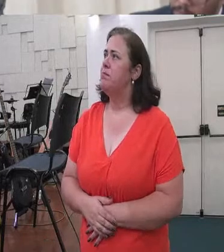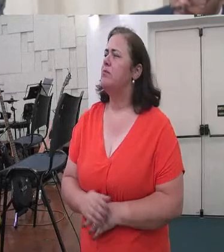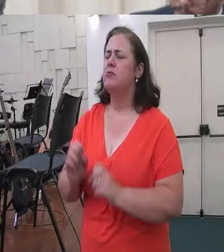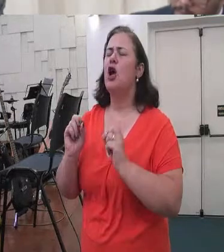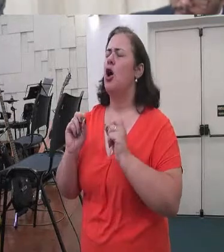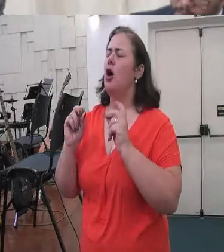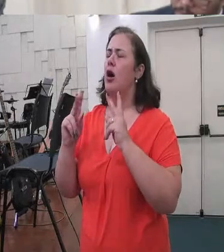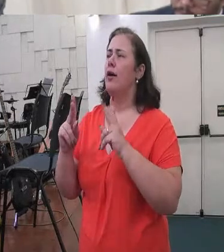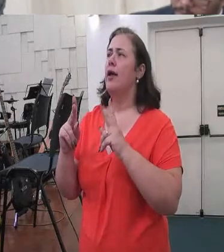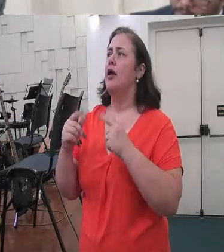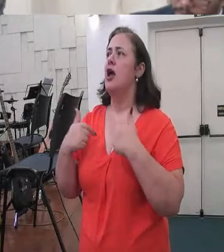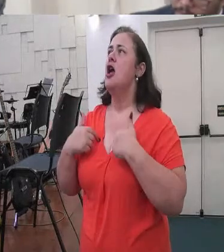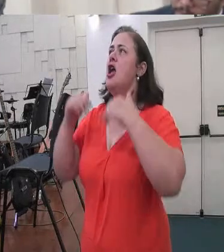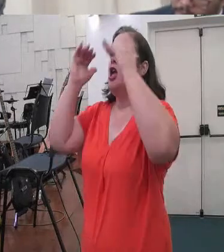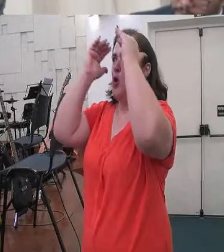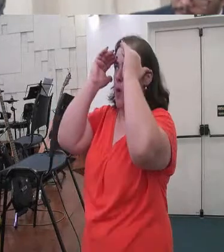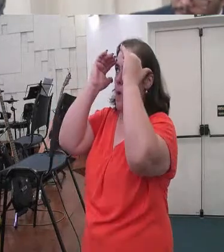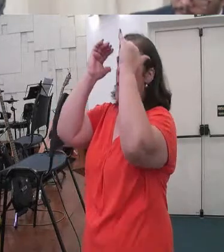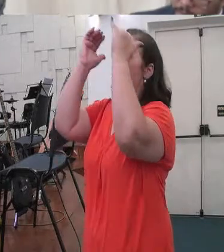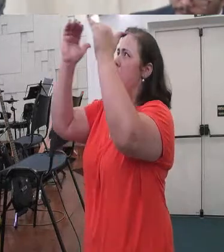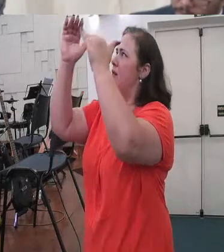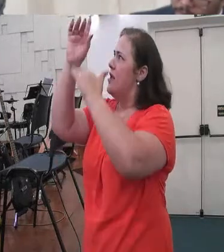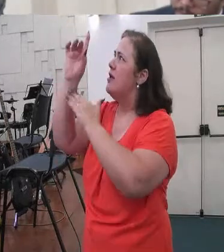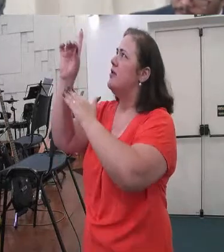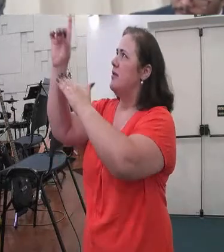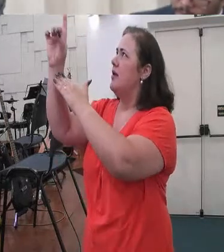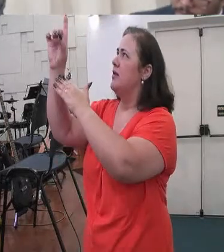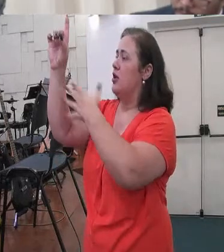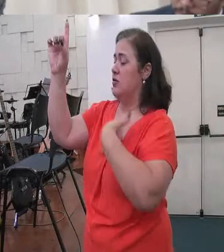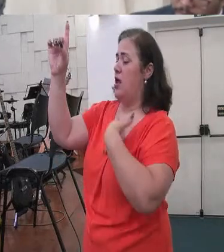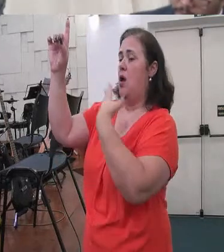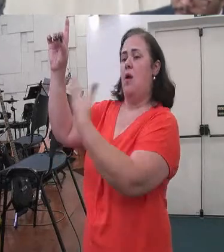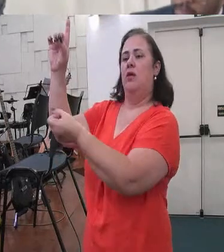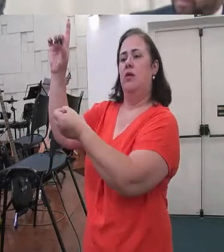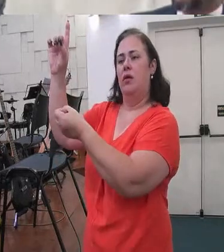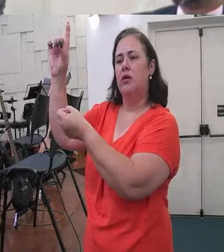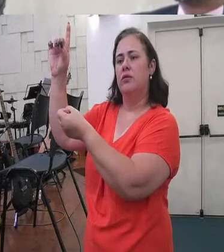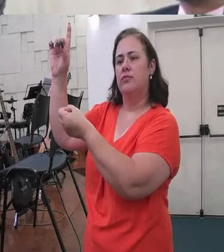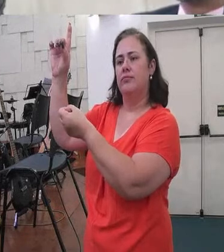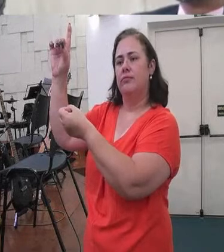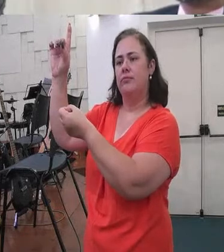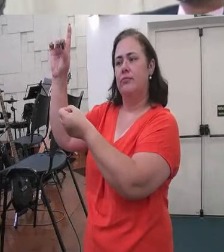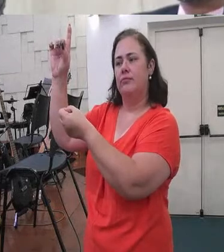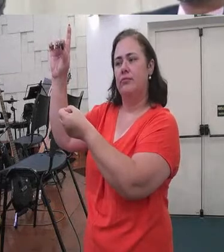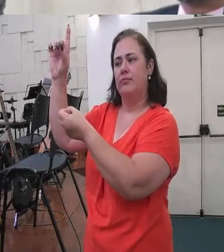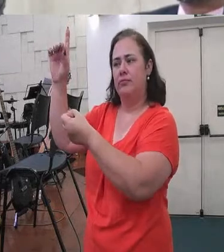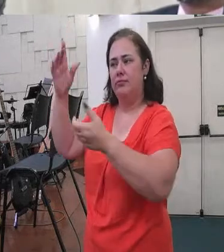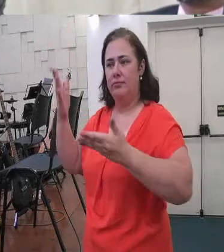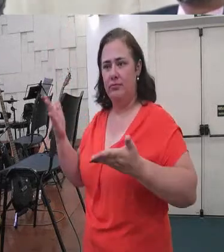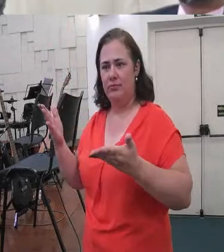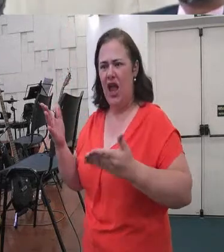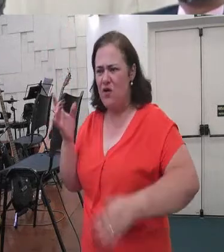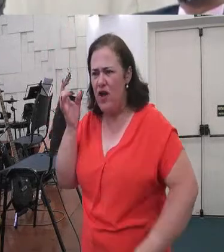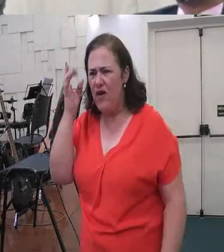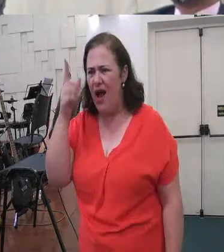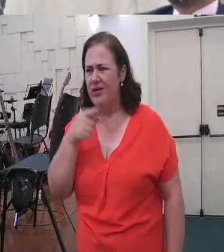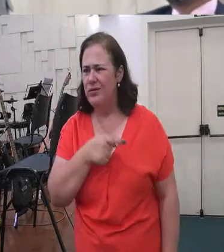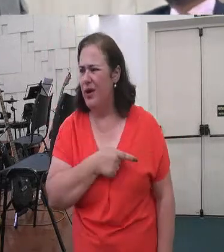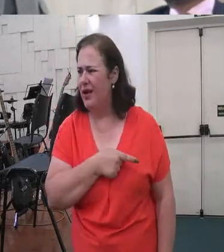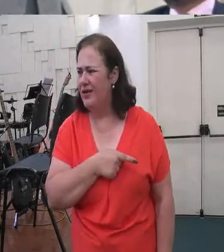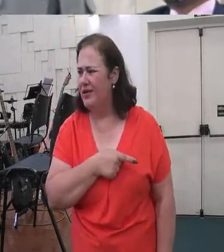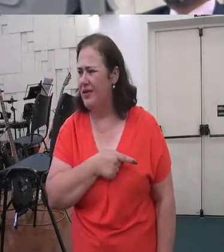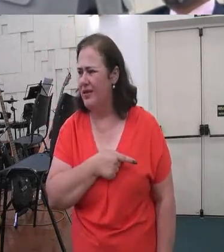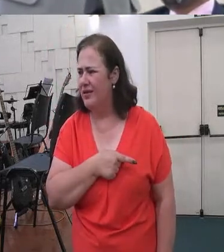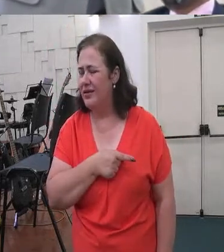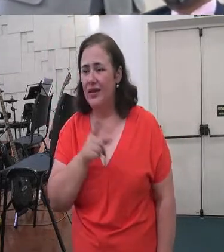conforme a tua palavra. E o anjo se ausentou dela. Você acha que foi fácil para Maria? Maria corria